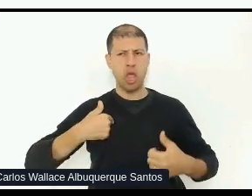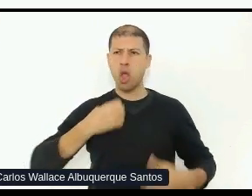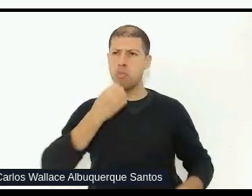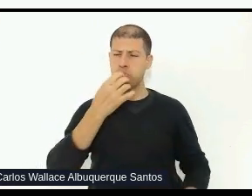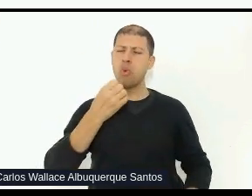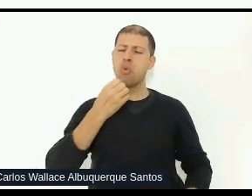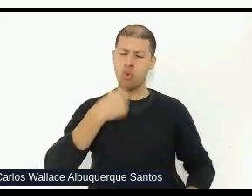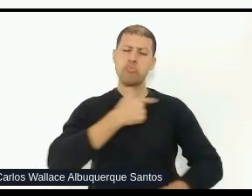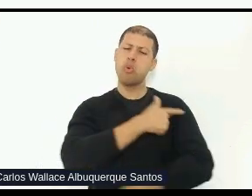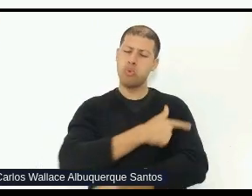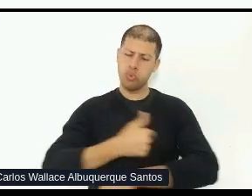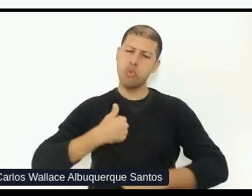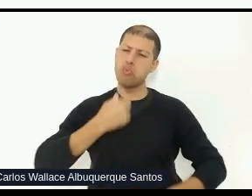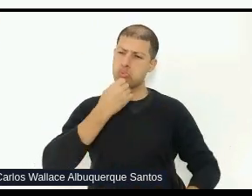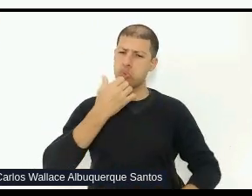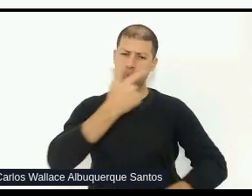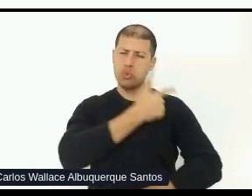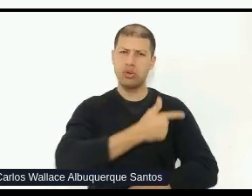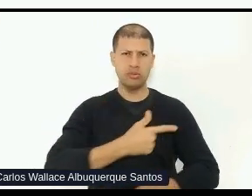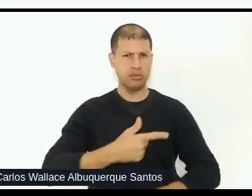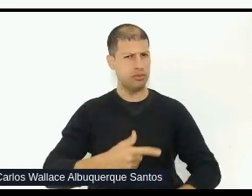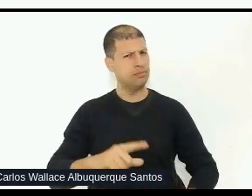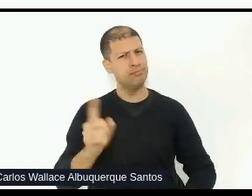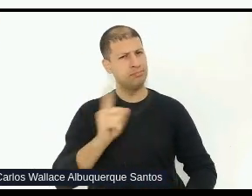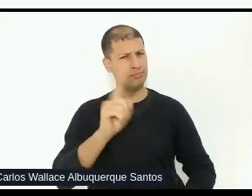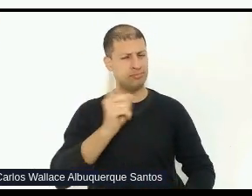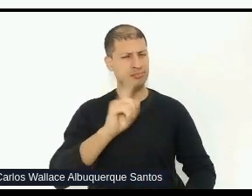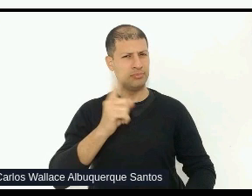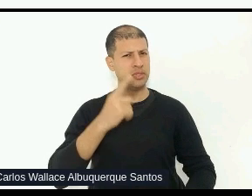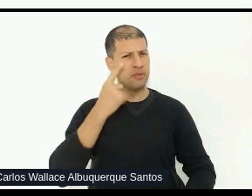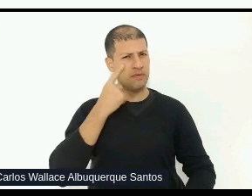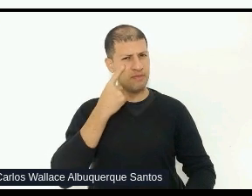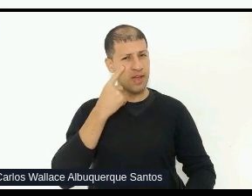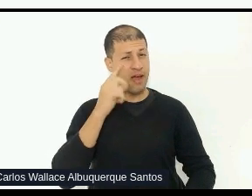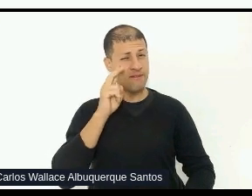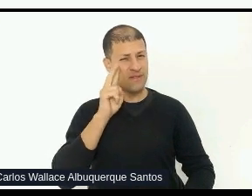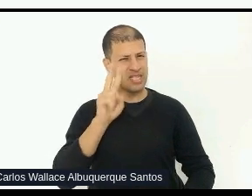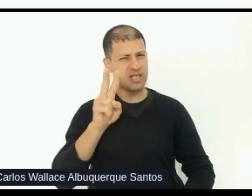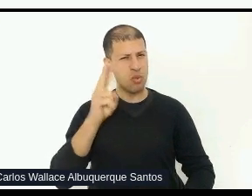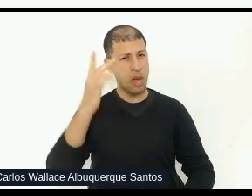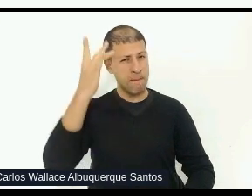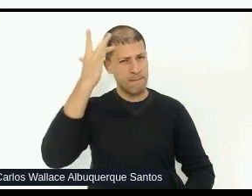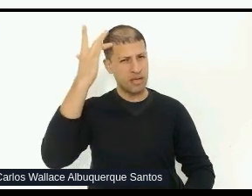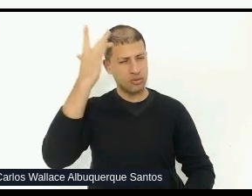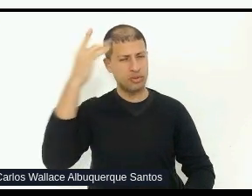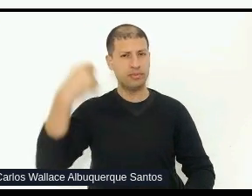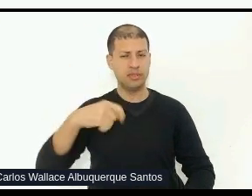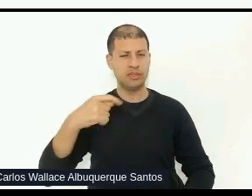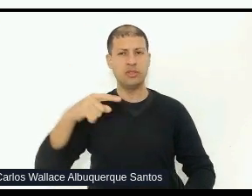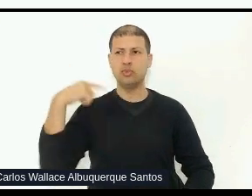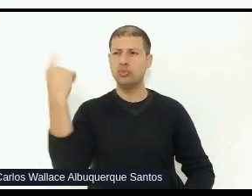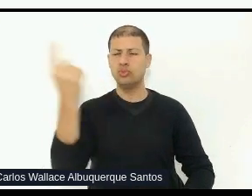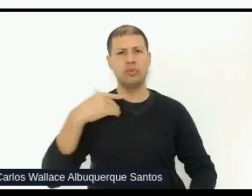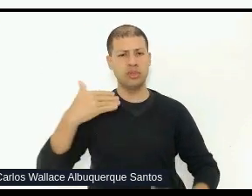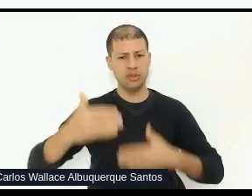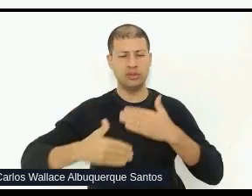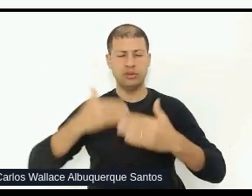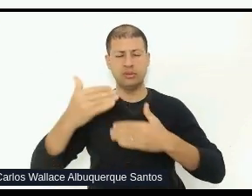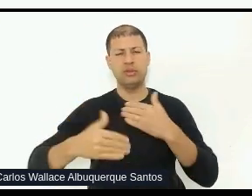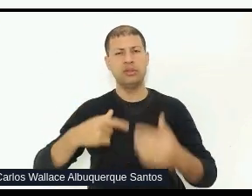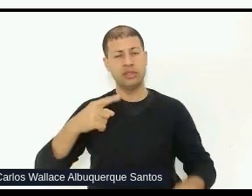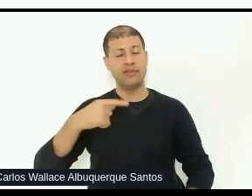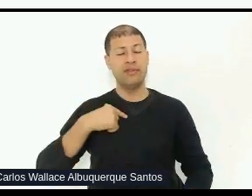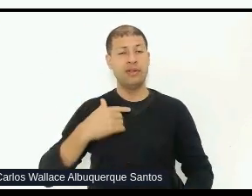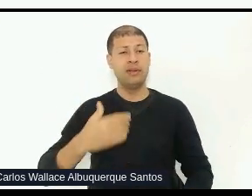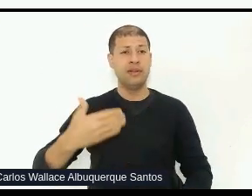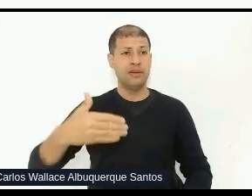toda, e termos uma visão mais sólida e madura, né, de que assim estamos em evolução e isso vai passar por alguns momentos